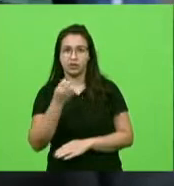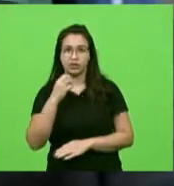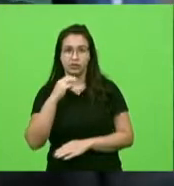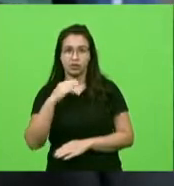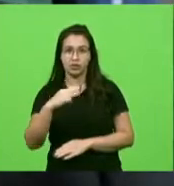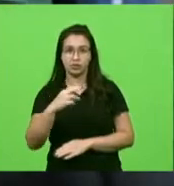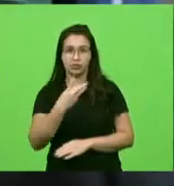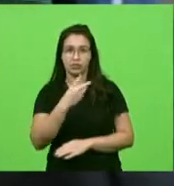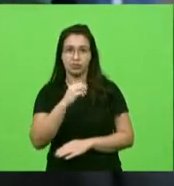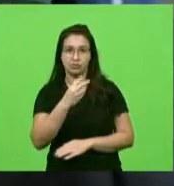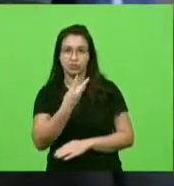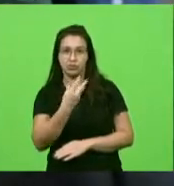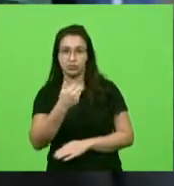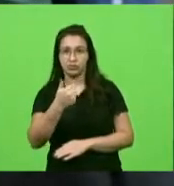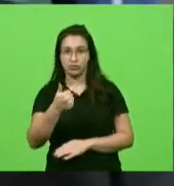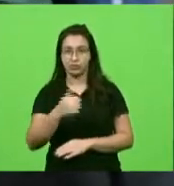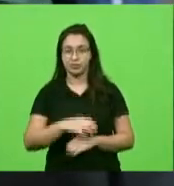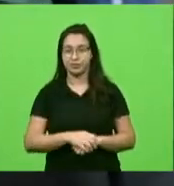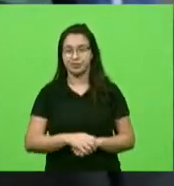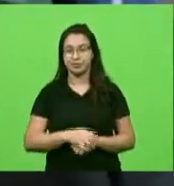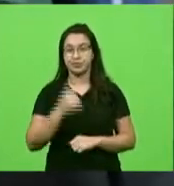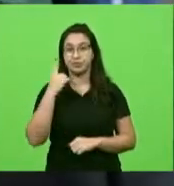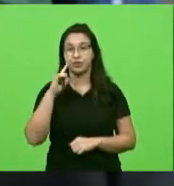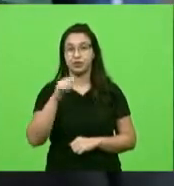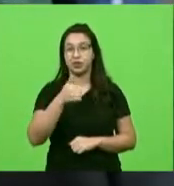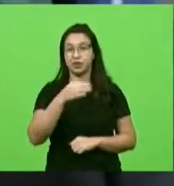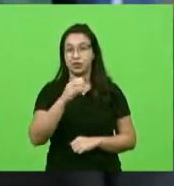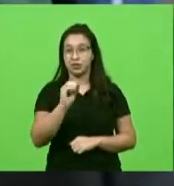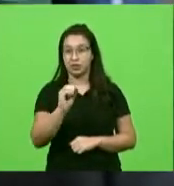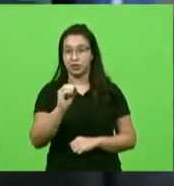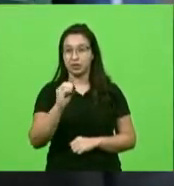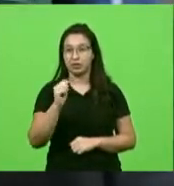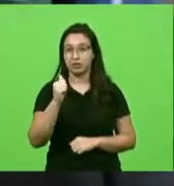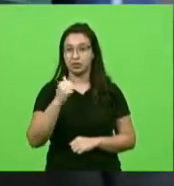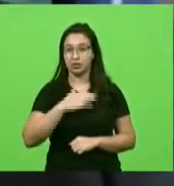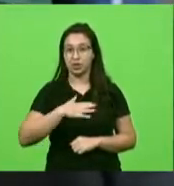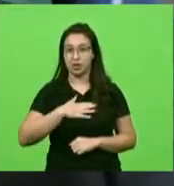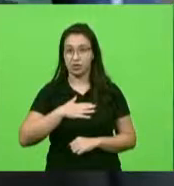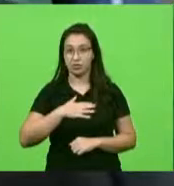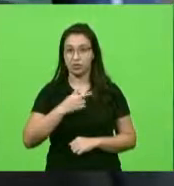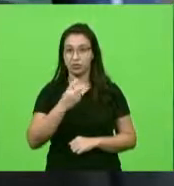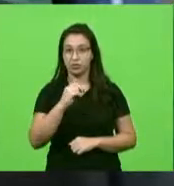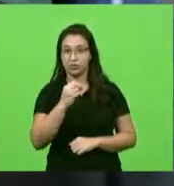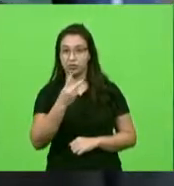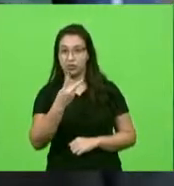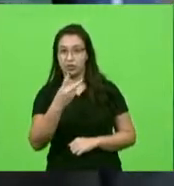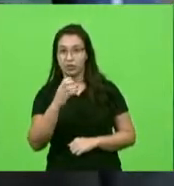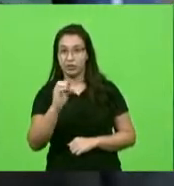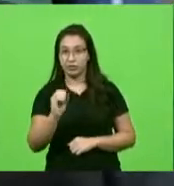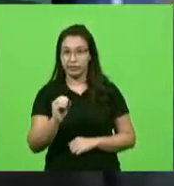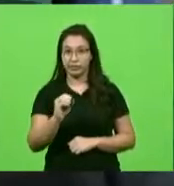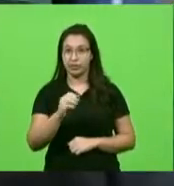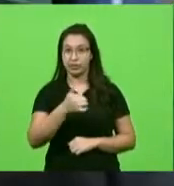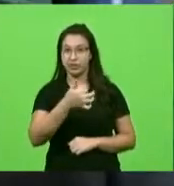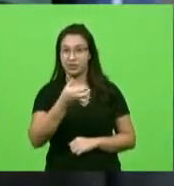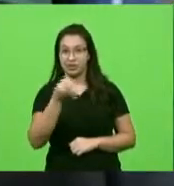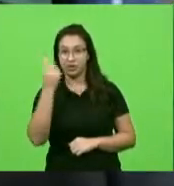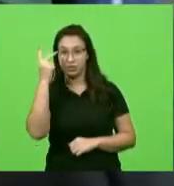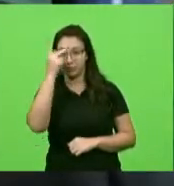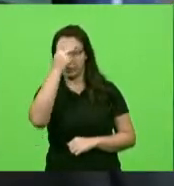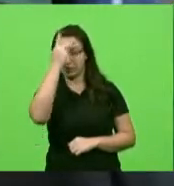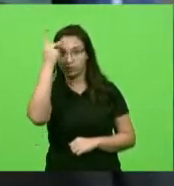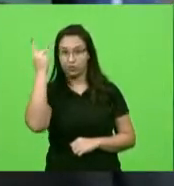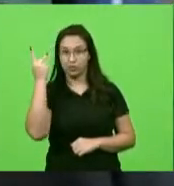2021. No dia 10 de agosto de 2020, subscrito por 16 pessoas, foi